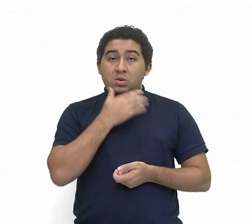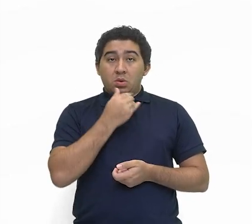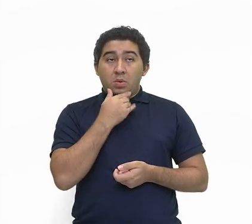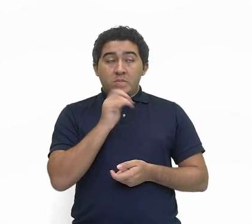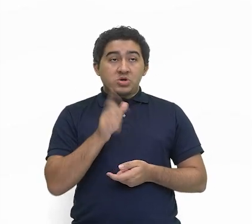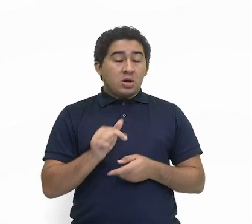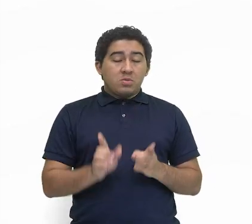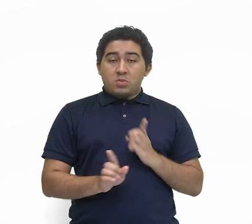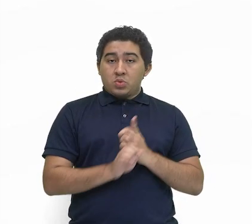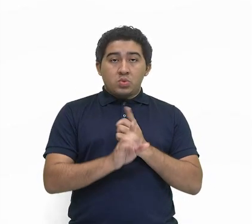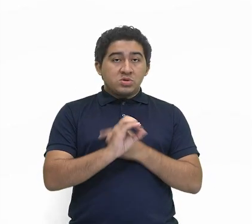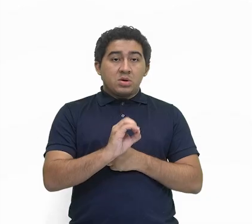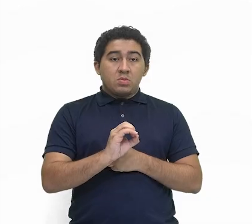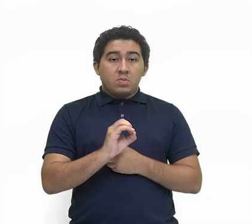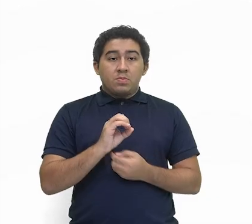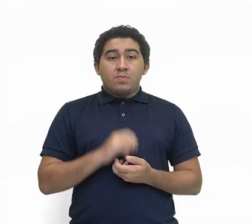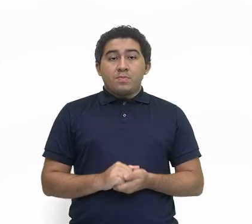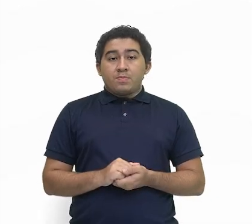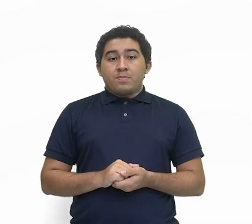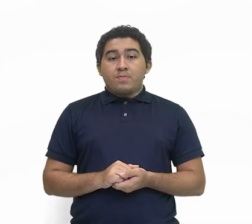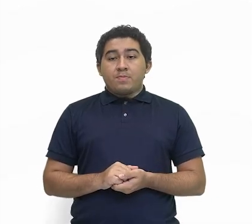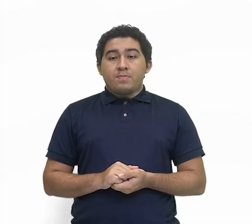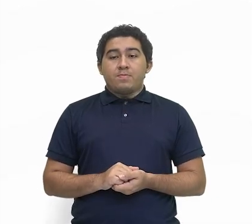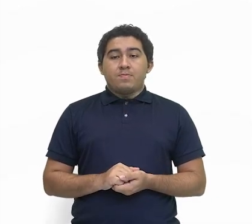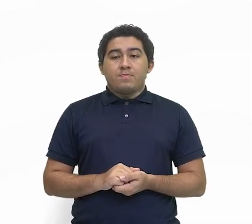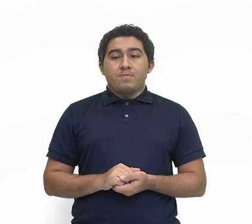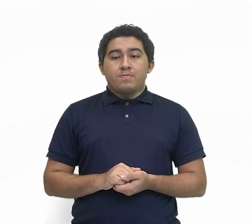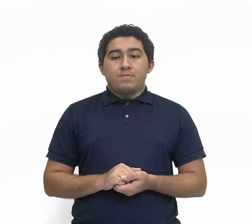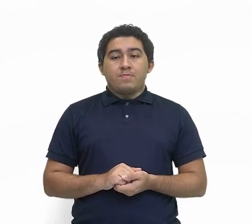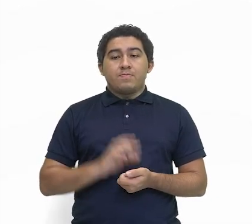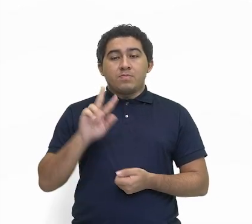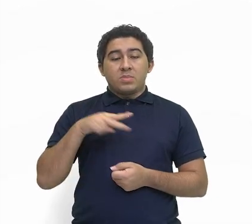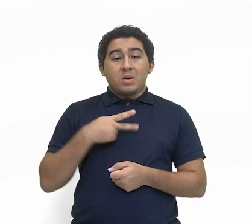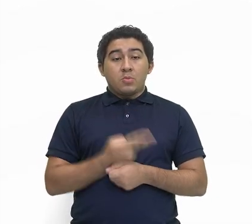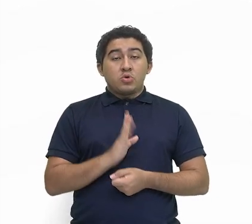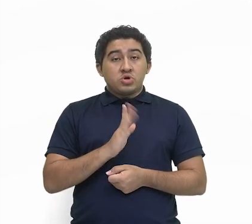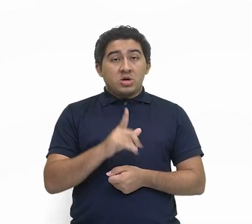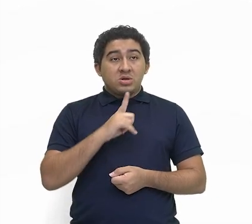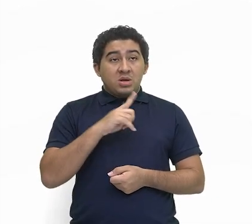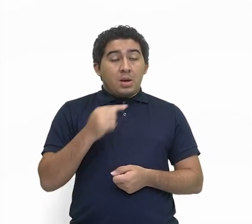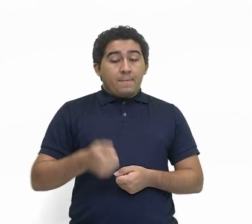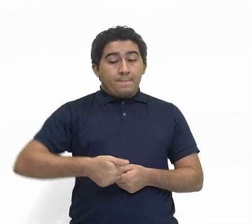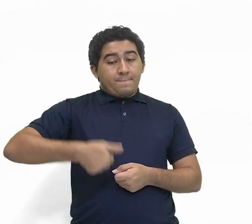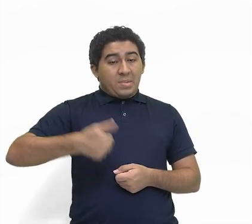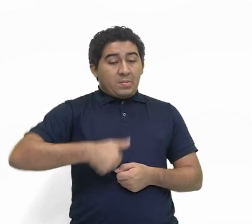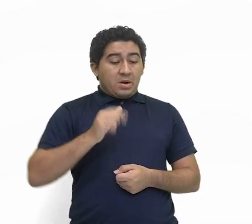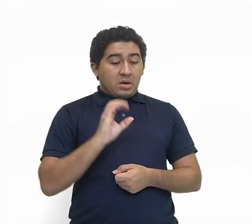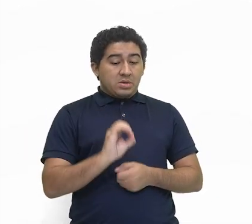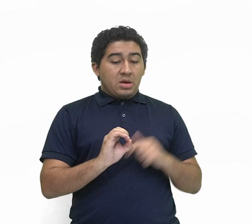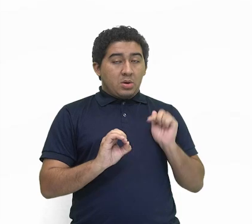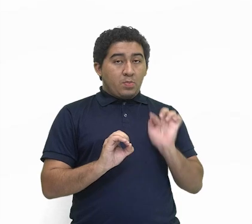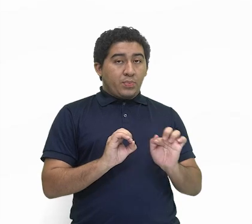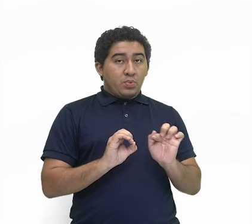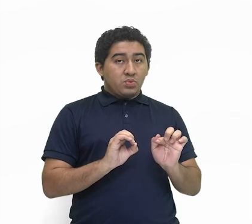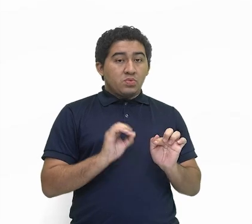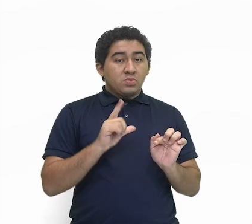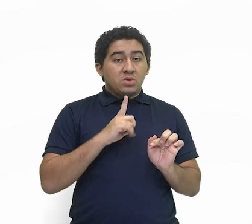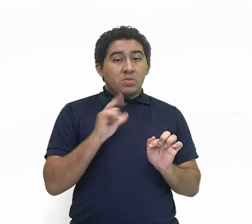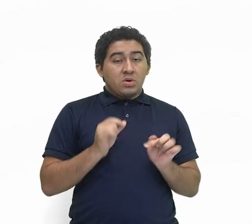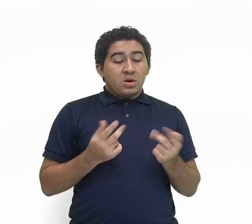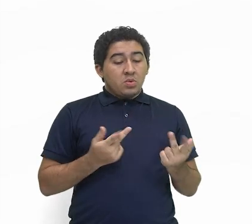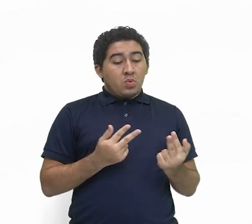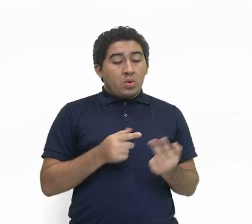0 grau. E aí, depois que ele faz a primeira marca no termômetro dele, ele coloca o